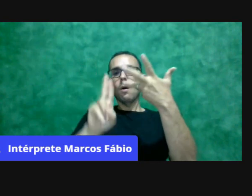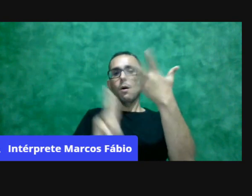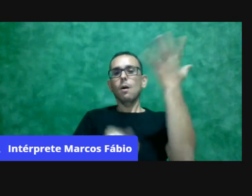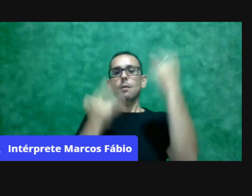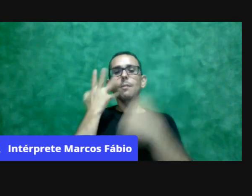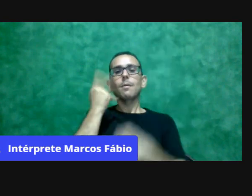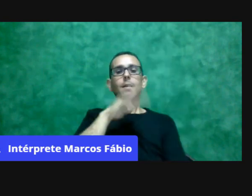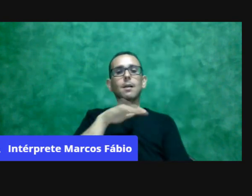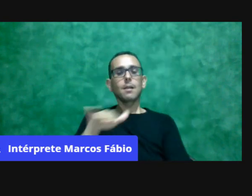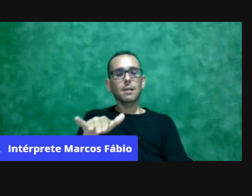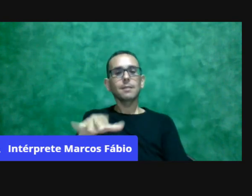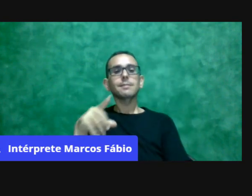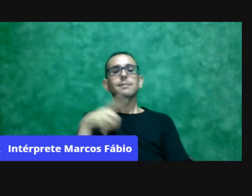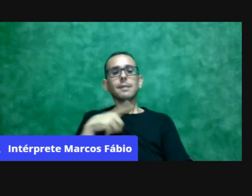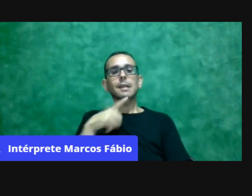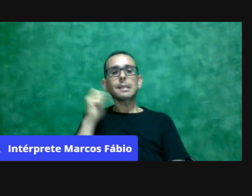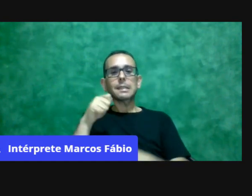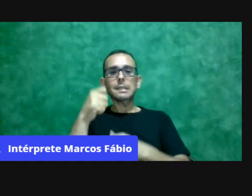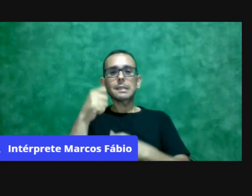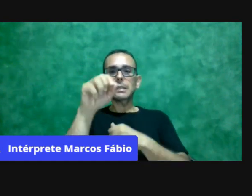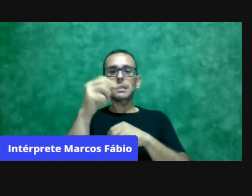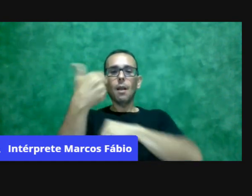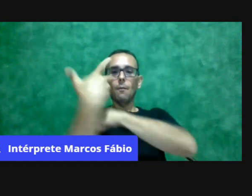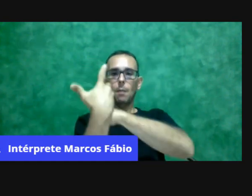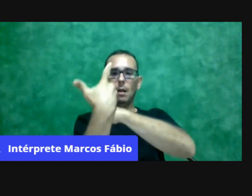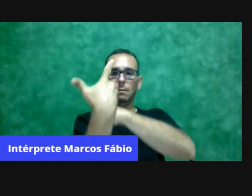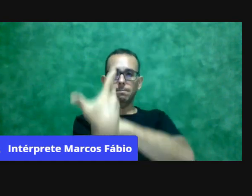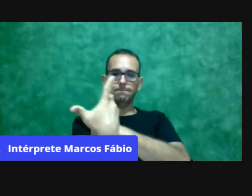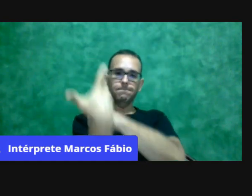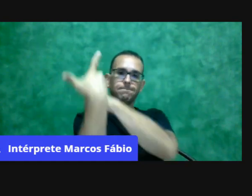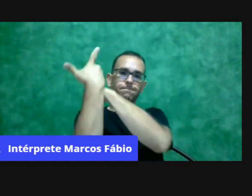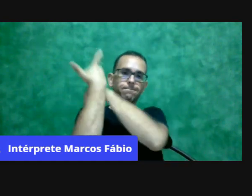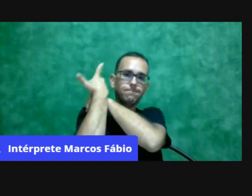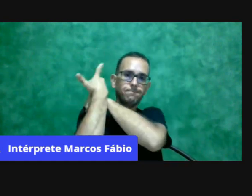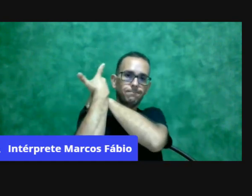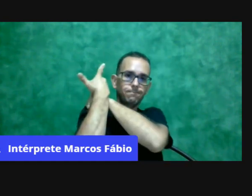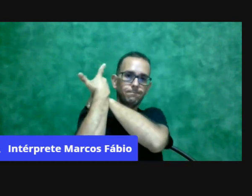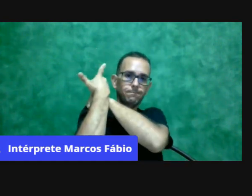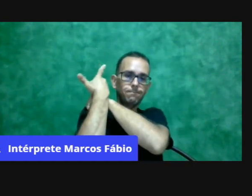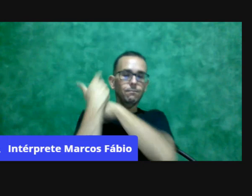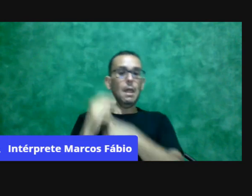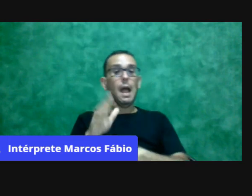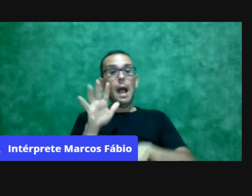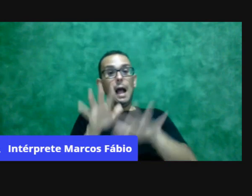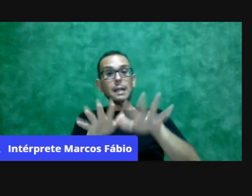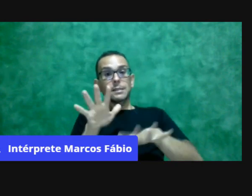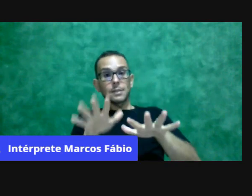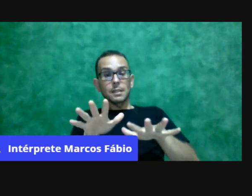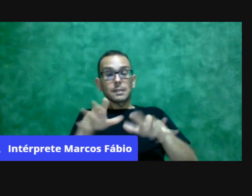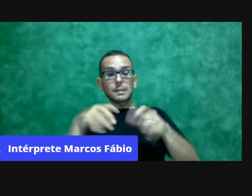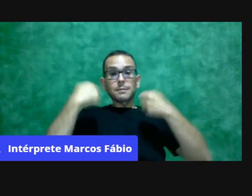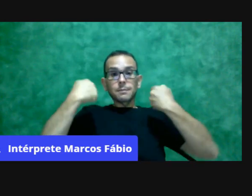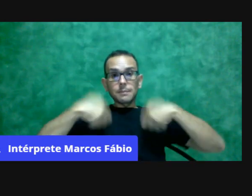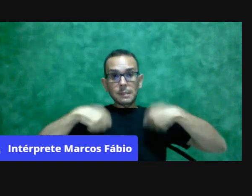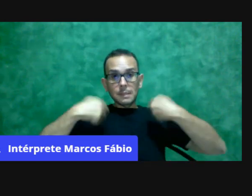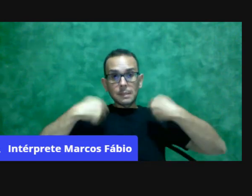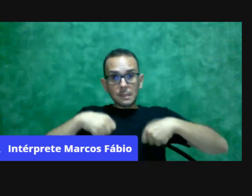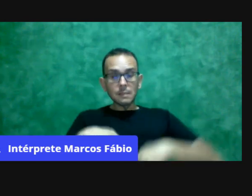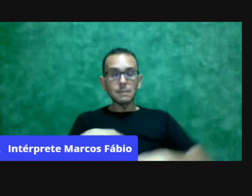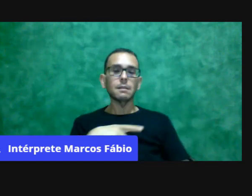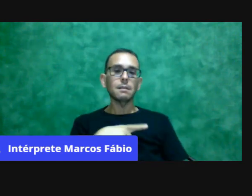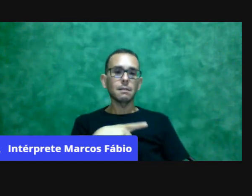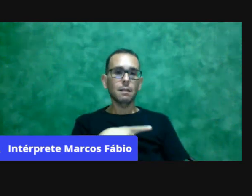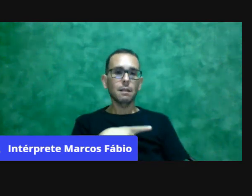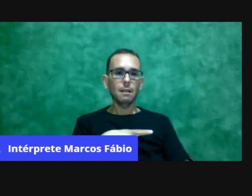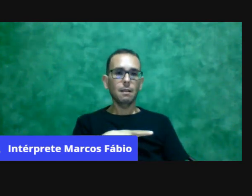que trazer a câmera próxima a ele. Então, talvez seja necessário a gente fazer um take